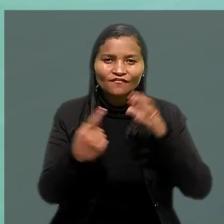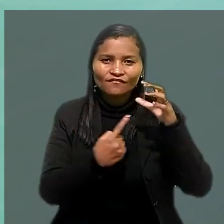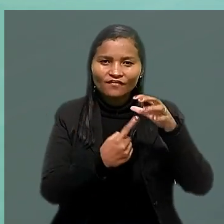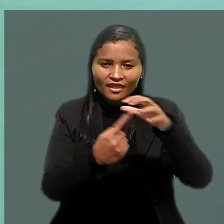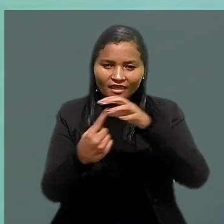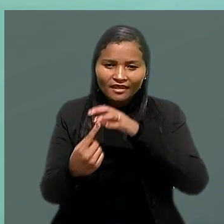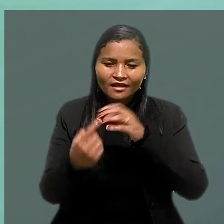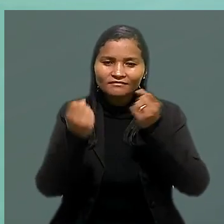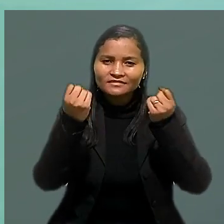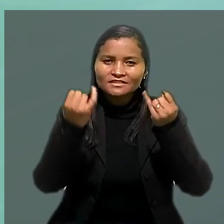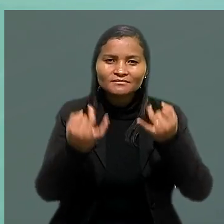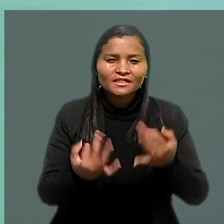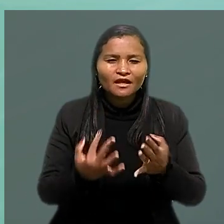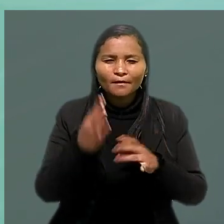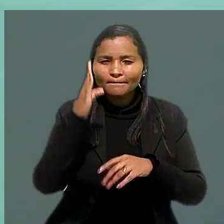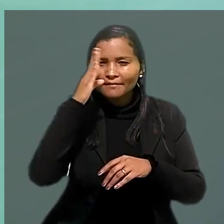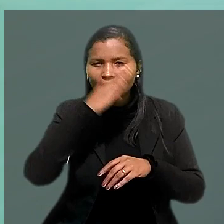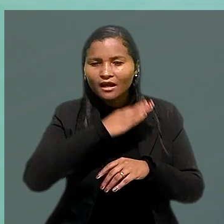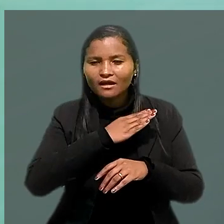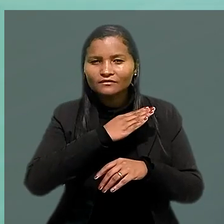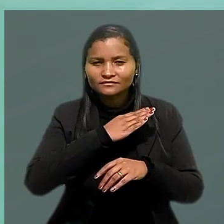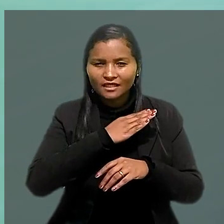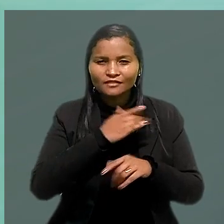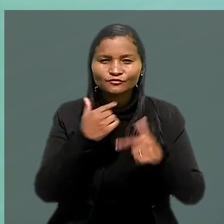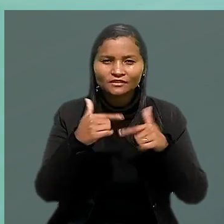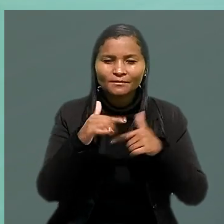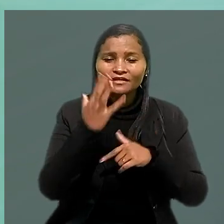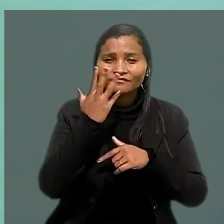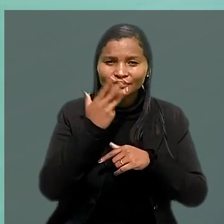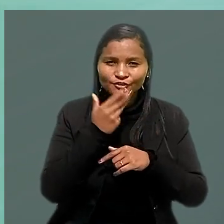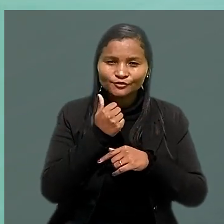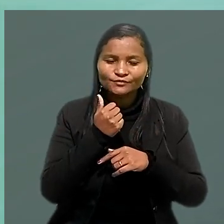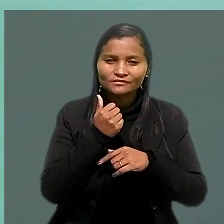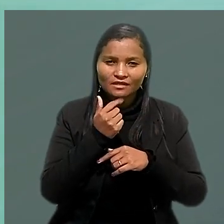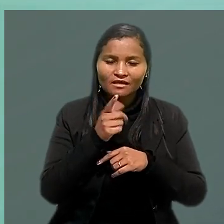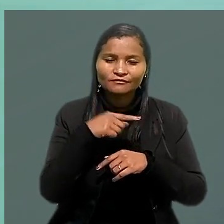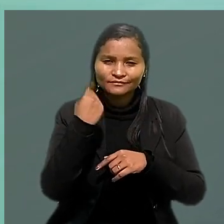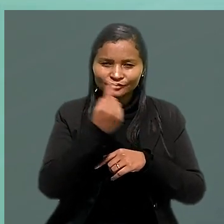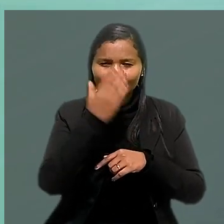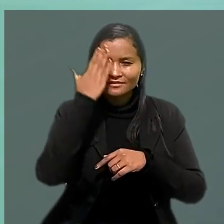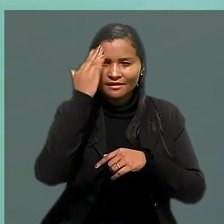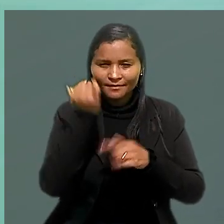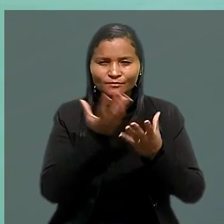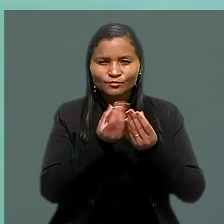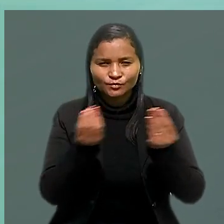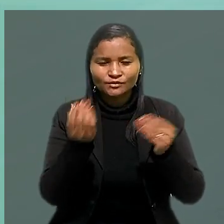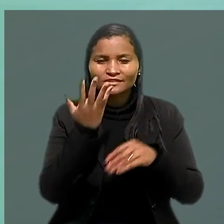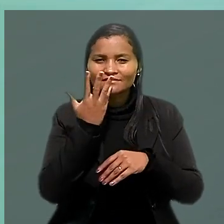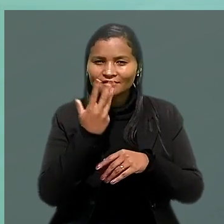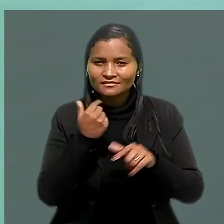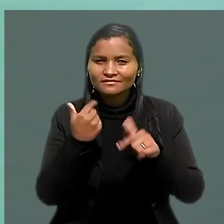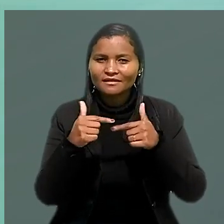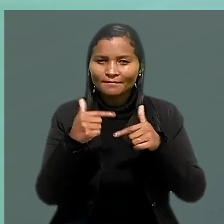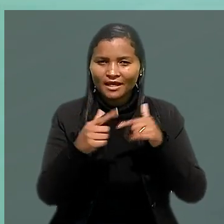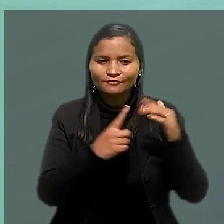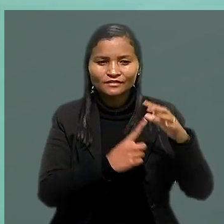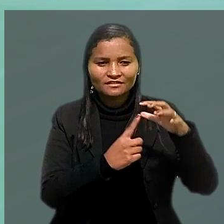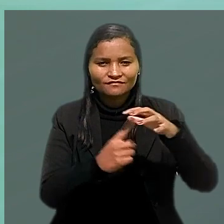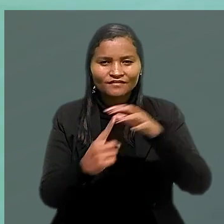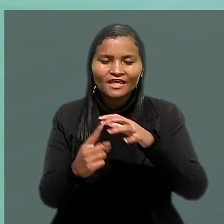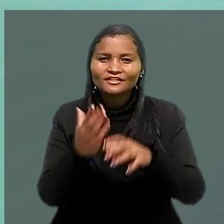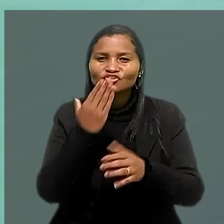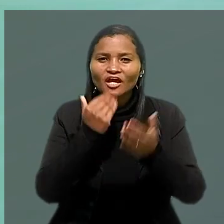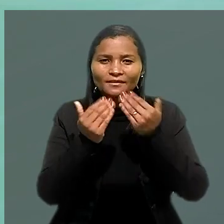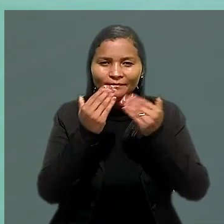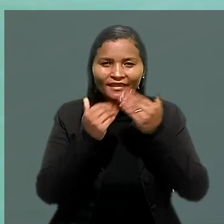feiras esclarecendo sobre os malefícios do trabalho infantil. Nós sabemos que muitas crianças trabalham nas